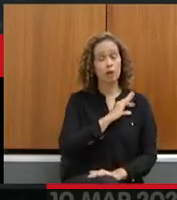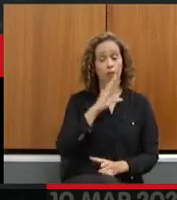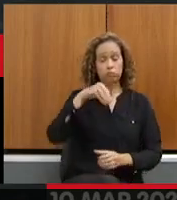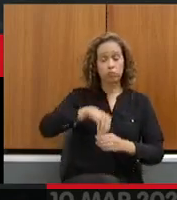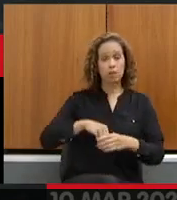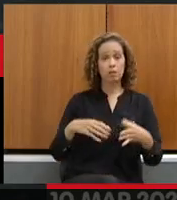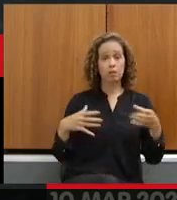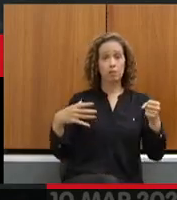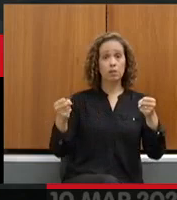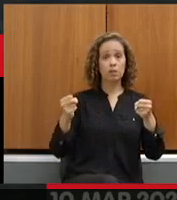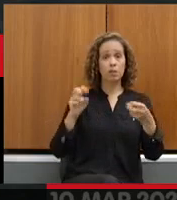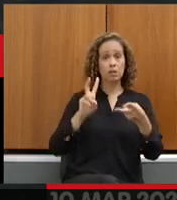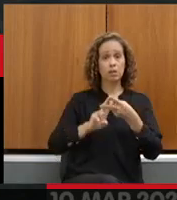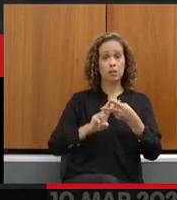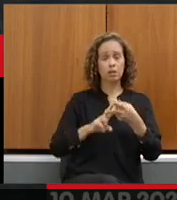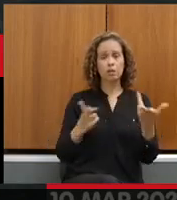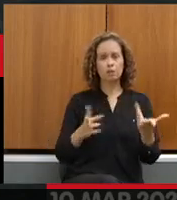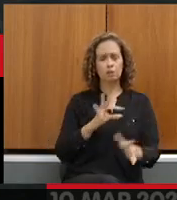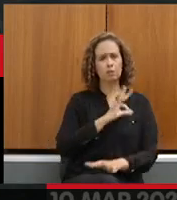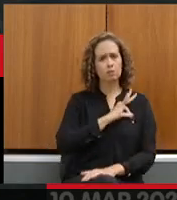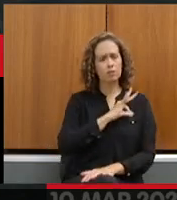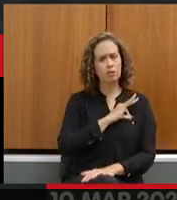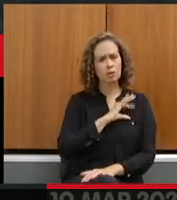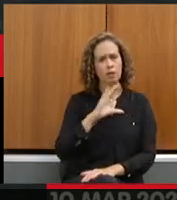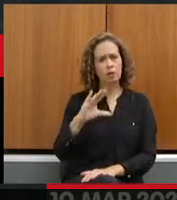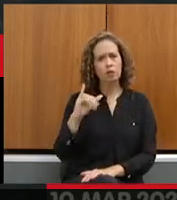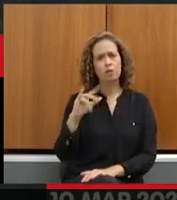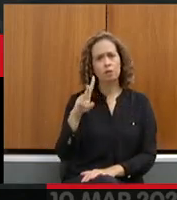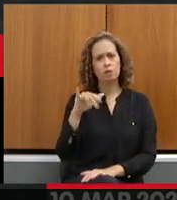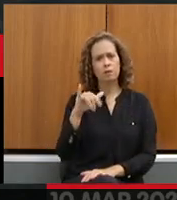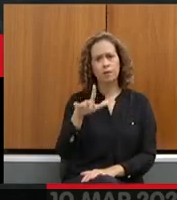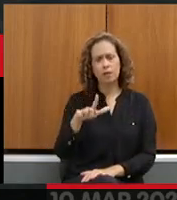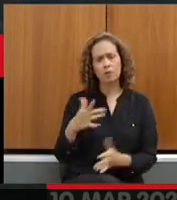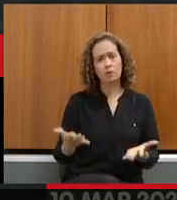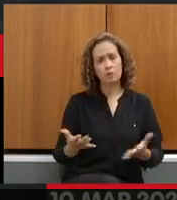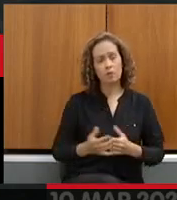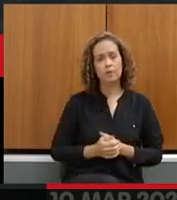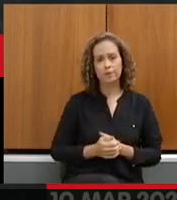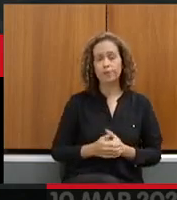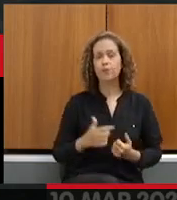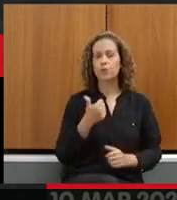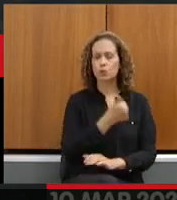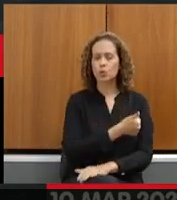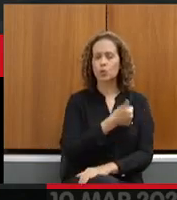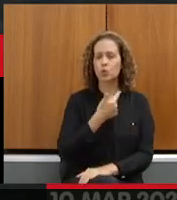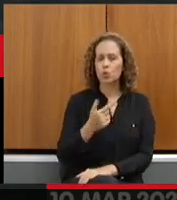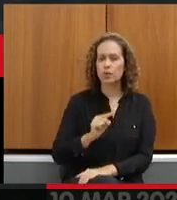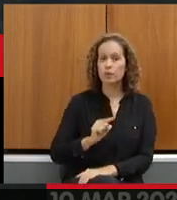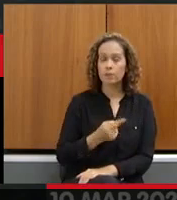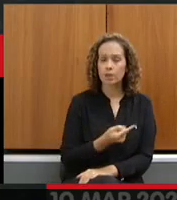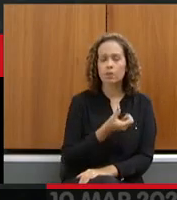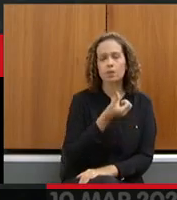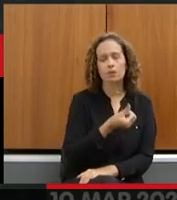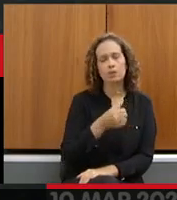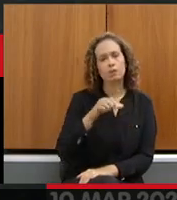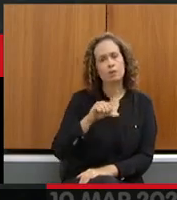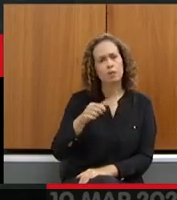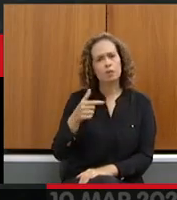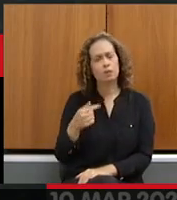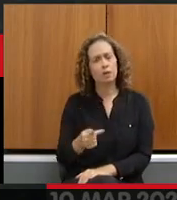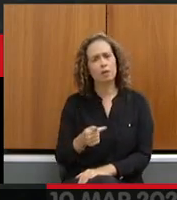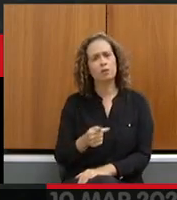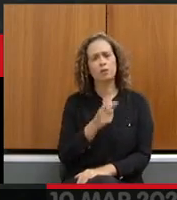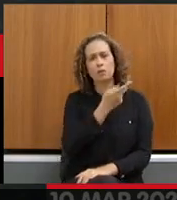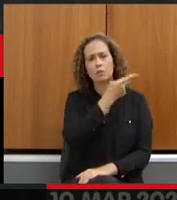penitenciária o policial civil porque priorizar e colocar 12.697 preso